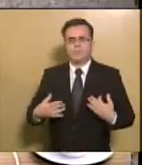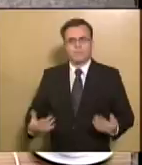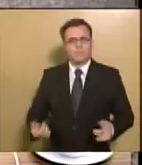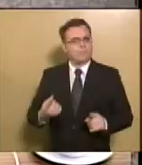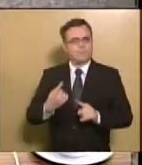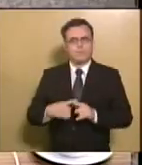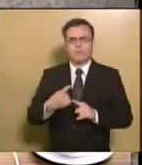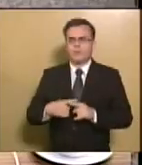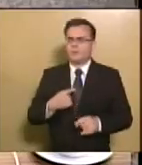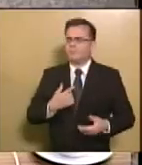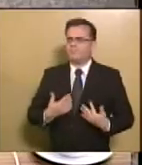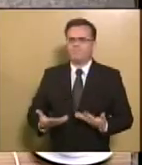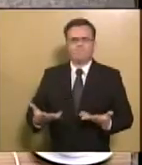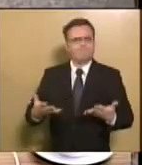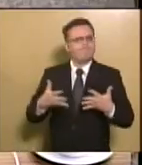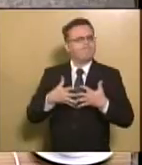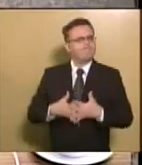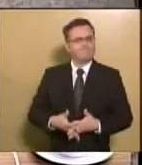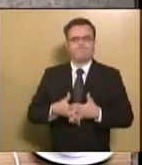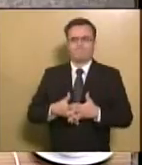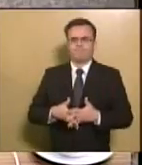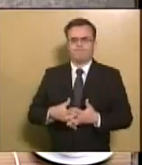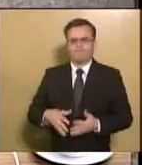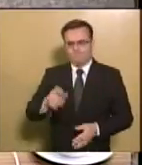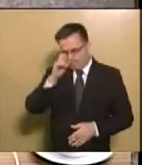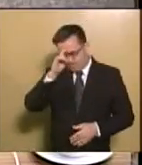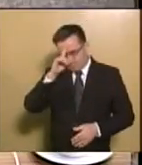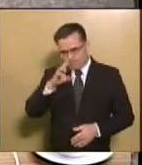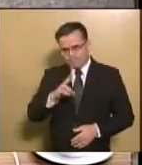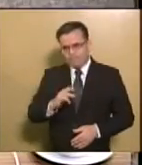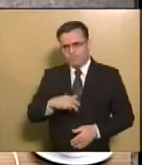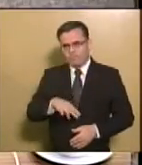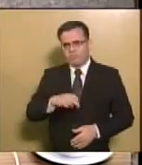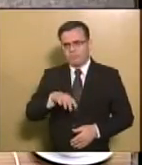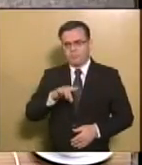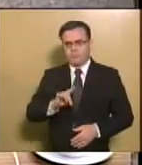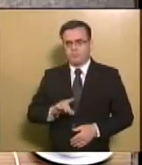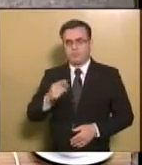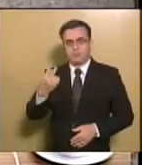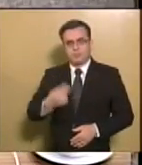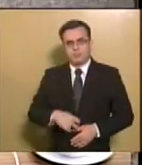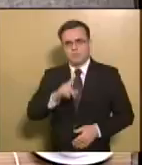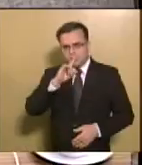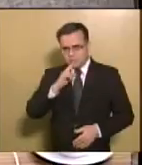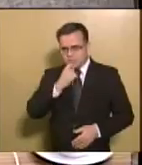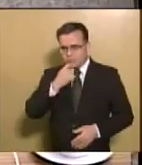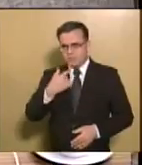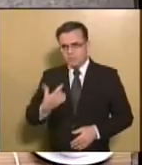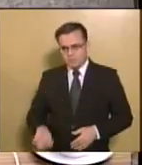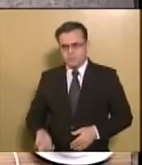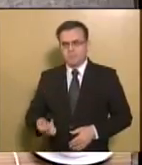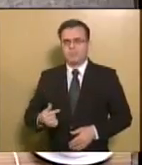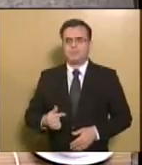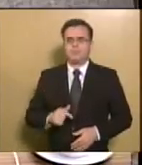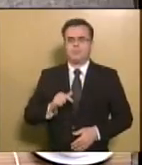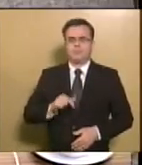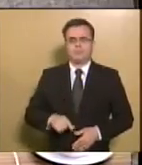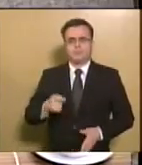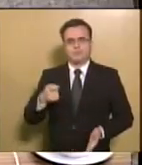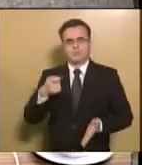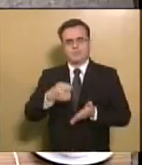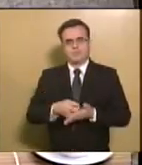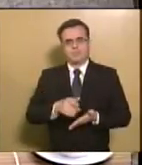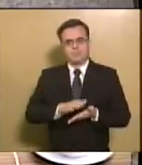dá para entender. Esta clínica está localizada em Aracaju. O estado não pagaria